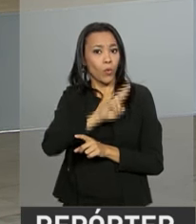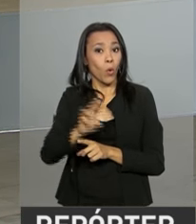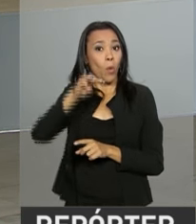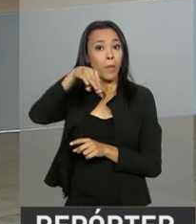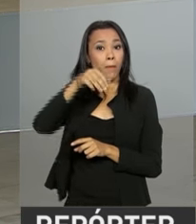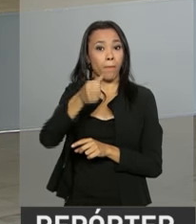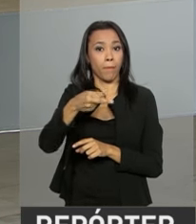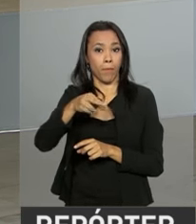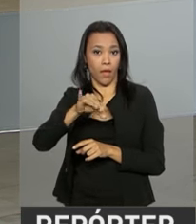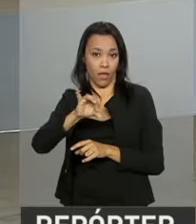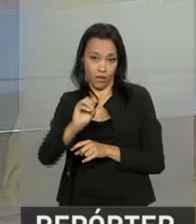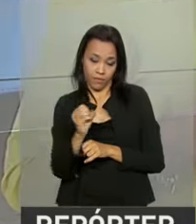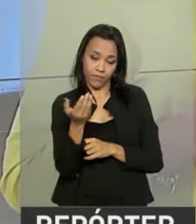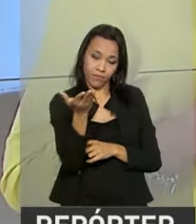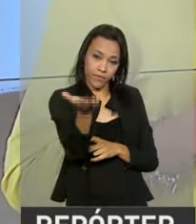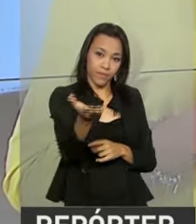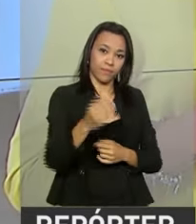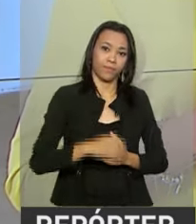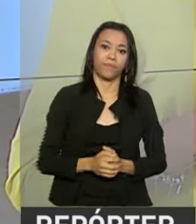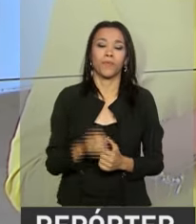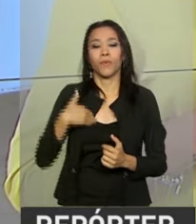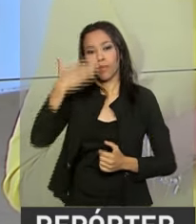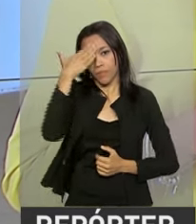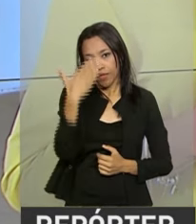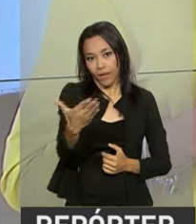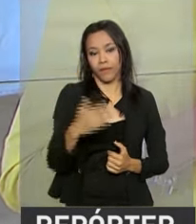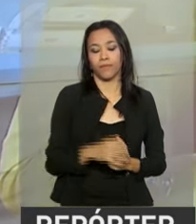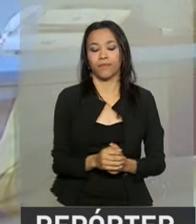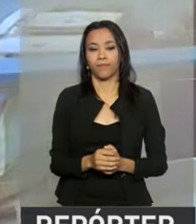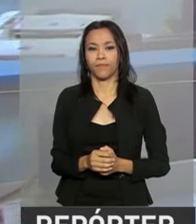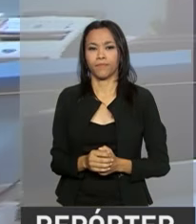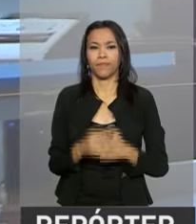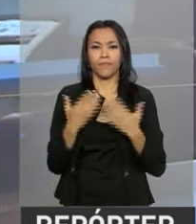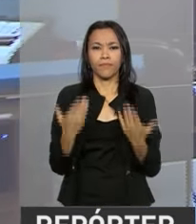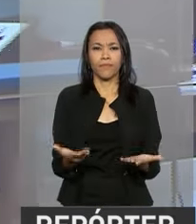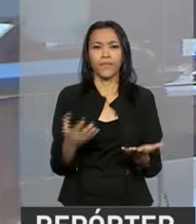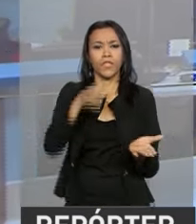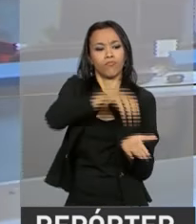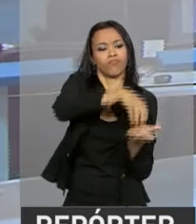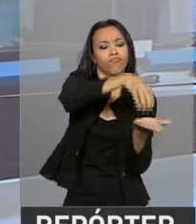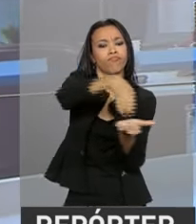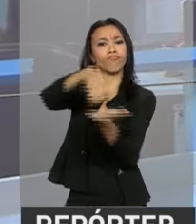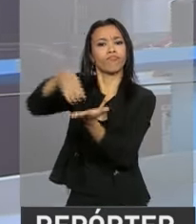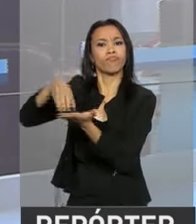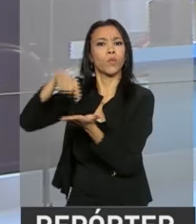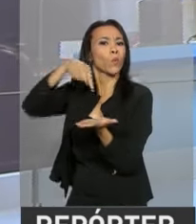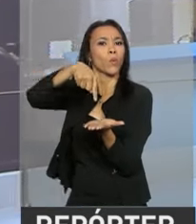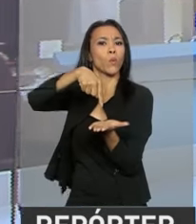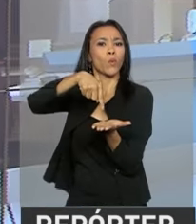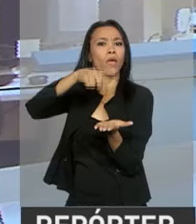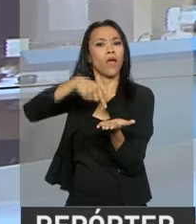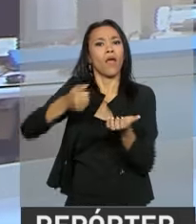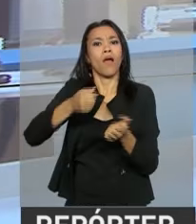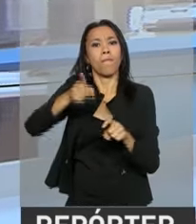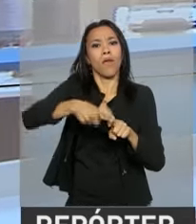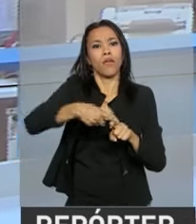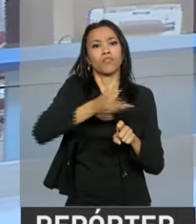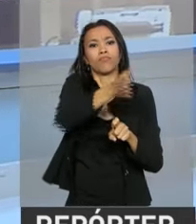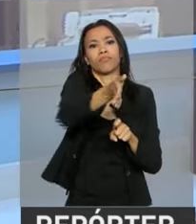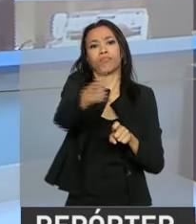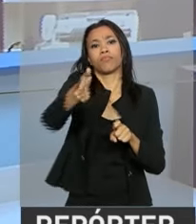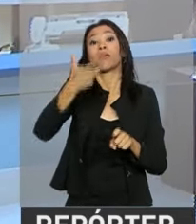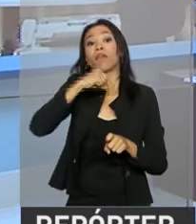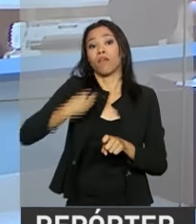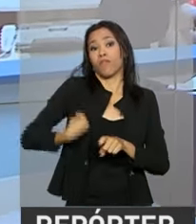Ferraz. Leandro, com você. Obrigado, Taísa. E os consultórios de rua levam assistência médica à população em